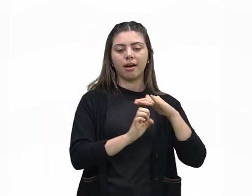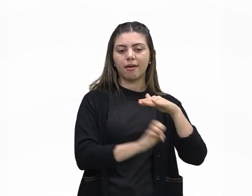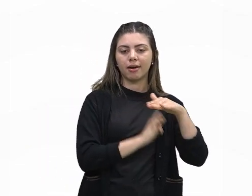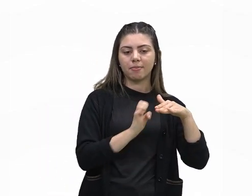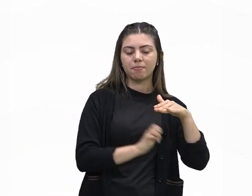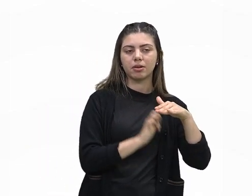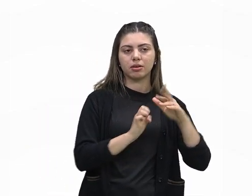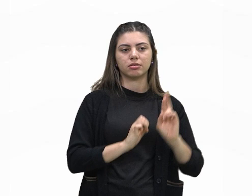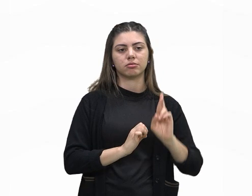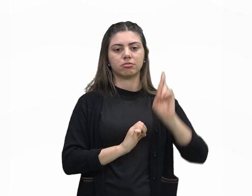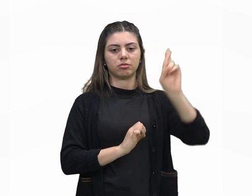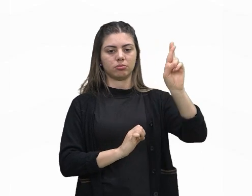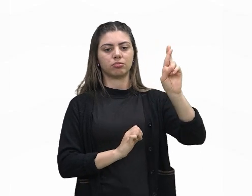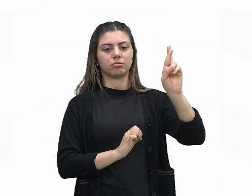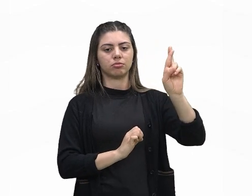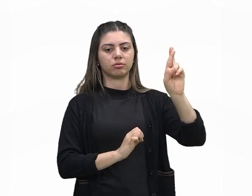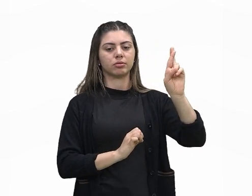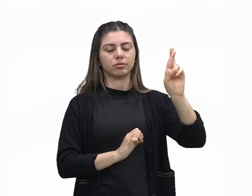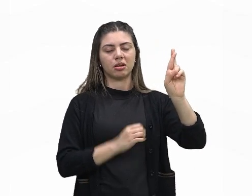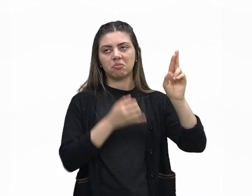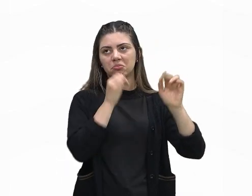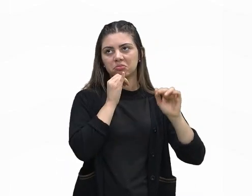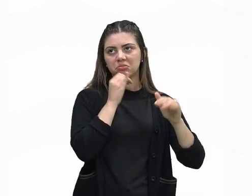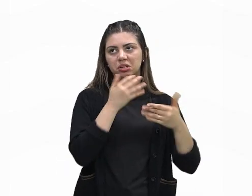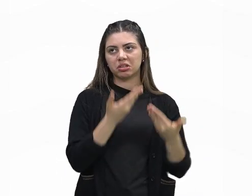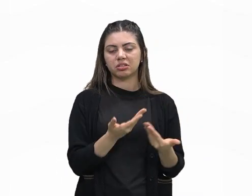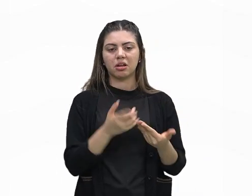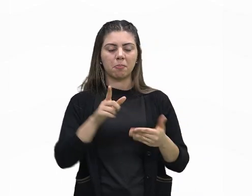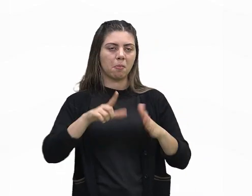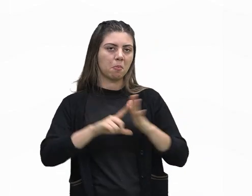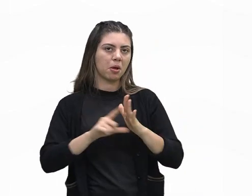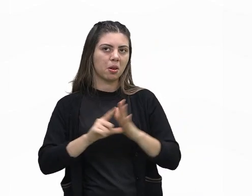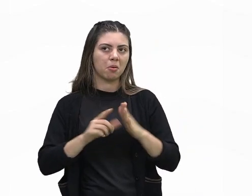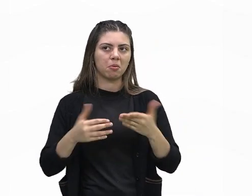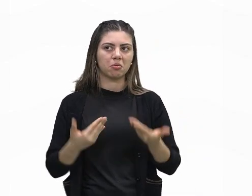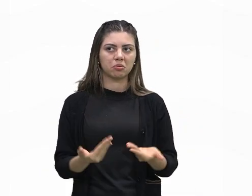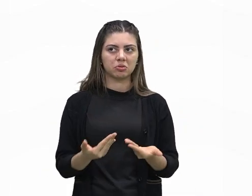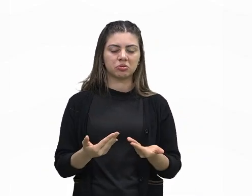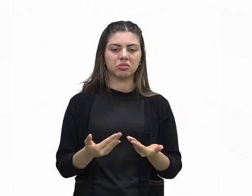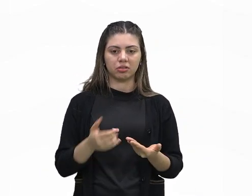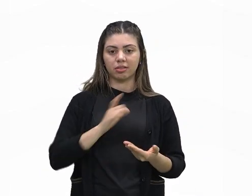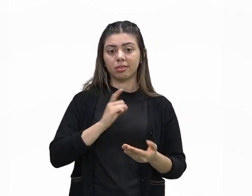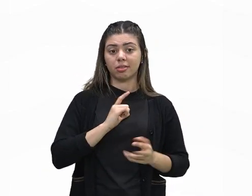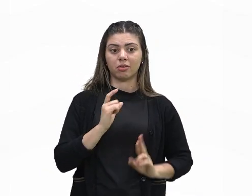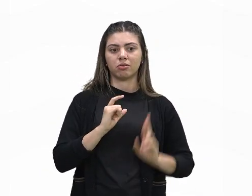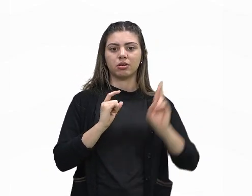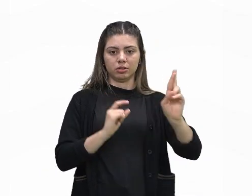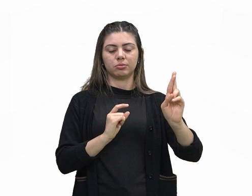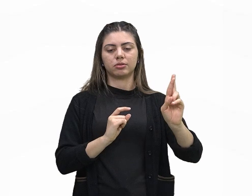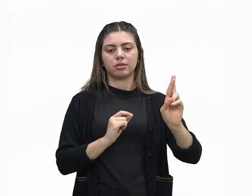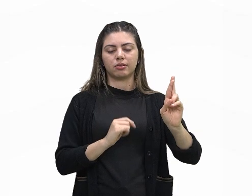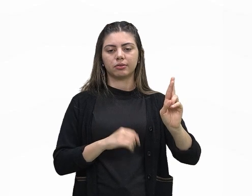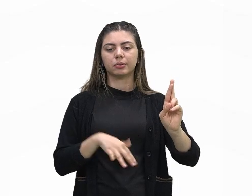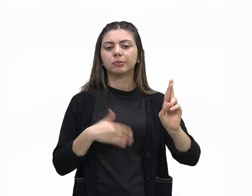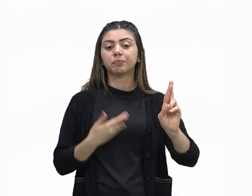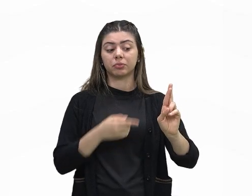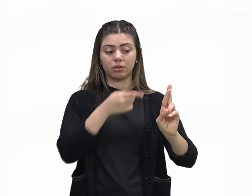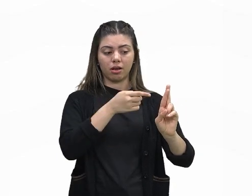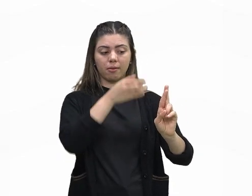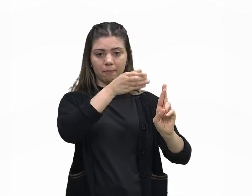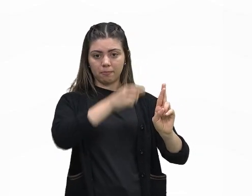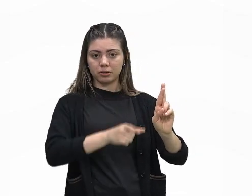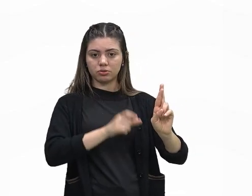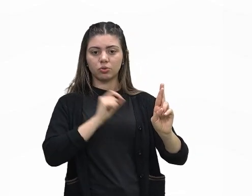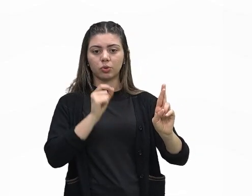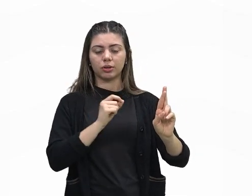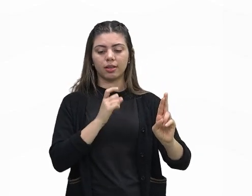da empresa, ou um comércio, uma loja. Tem um dono, um proprietário. Esse dono ele está